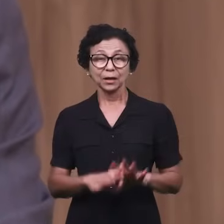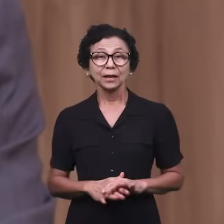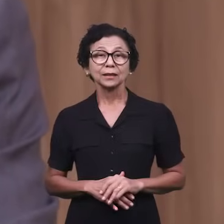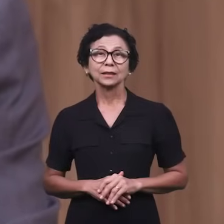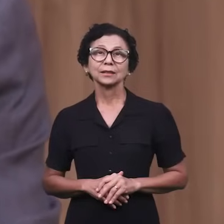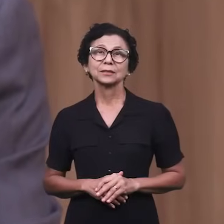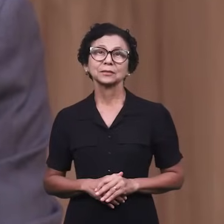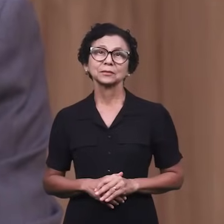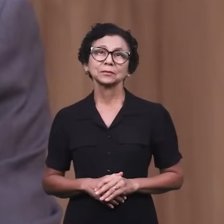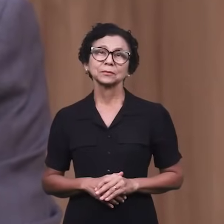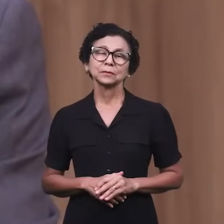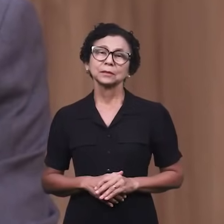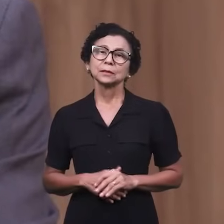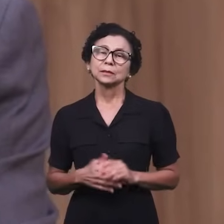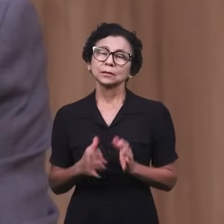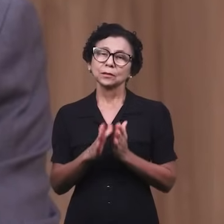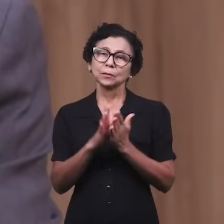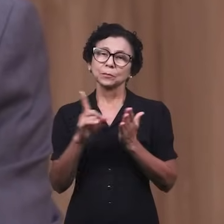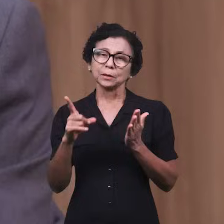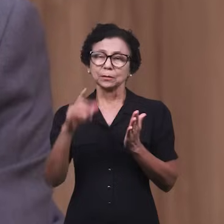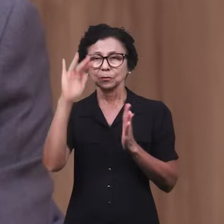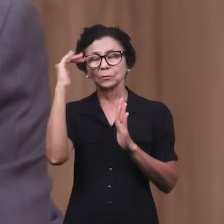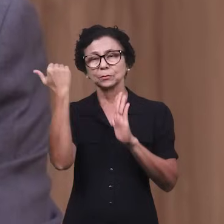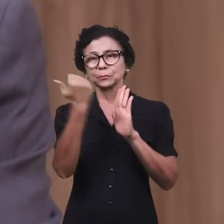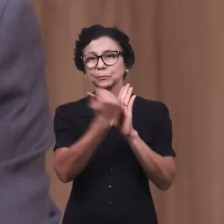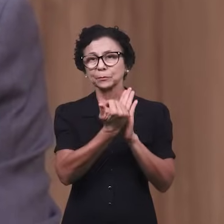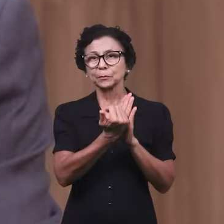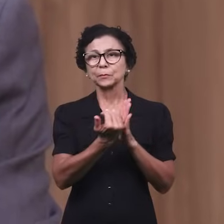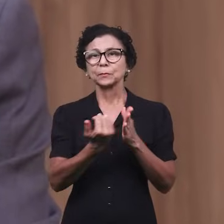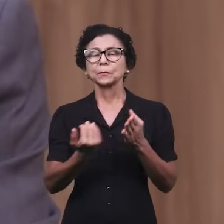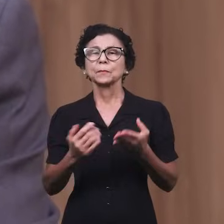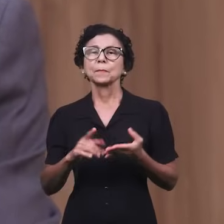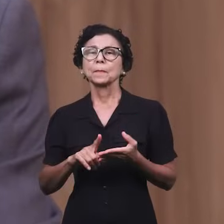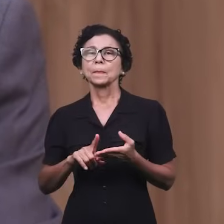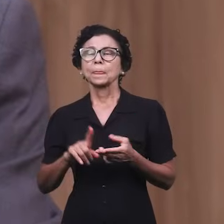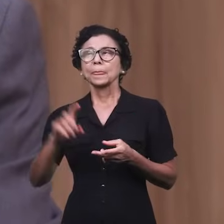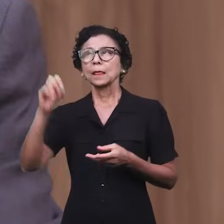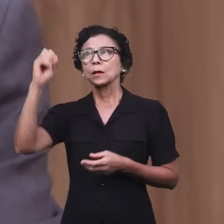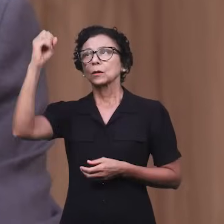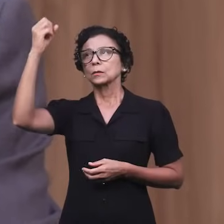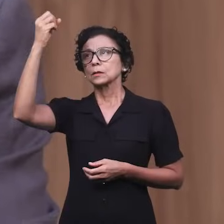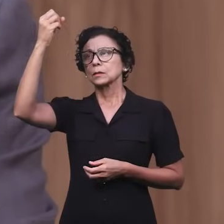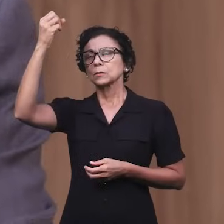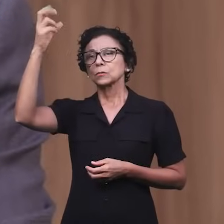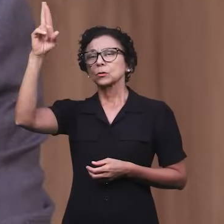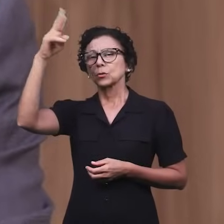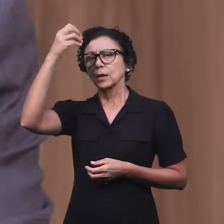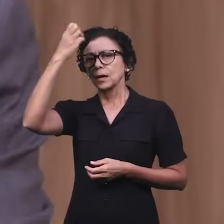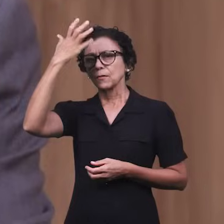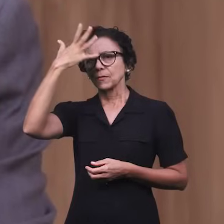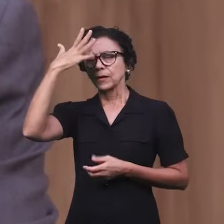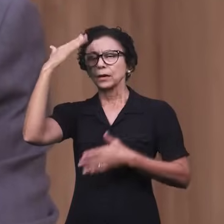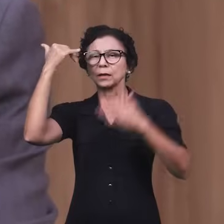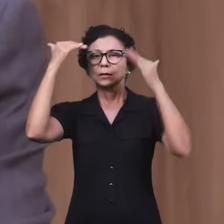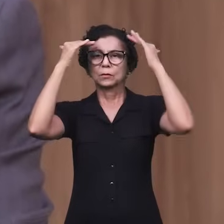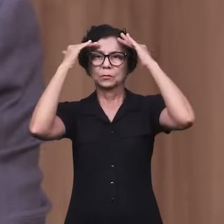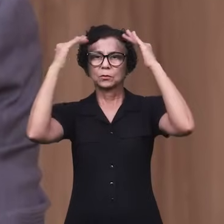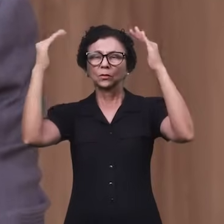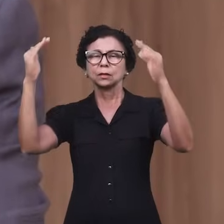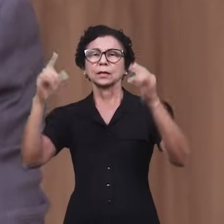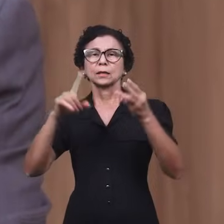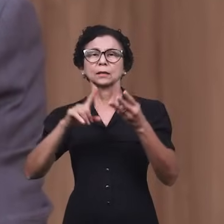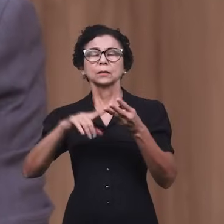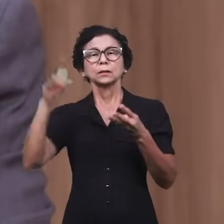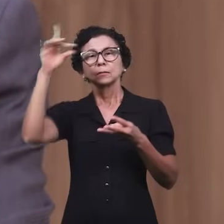seja obediente à palavra seja obediente às orientações do Senhor seja obediente né às revelações do Espírito Santo você pode